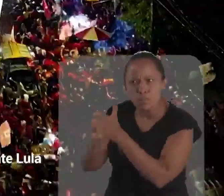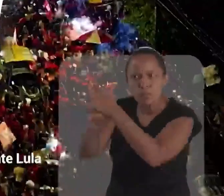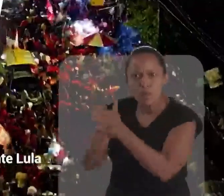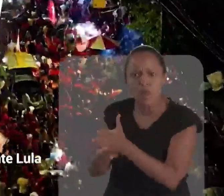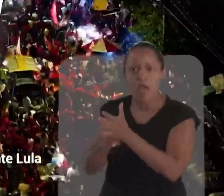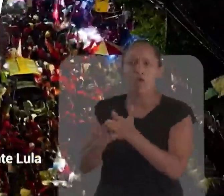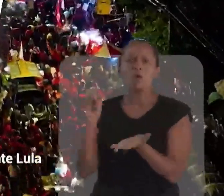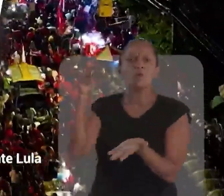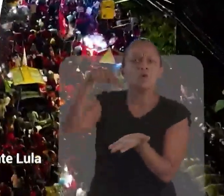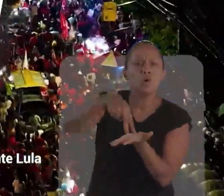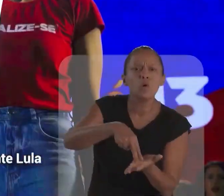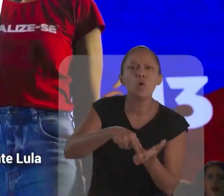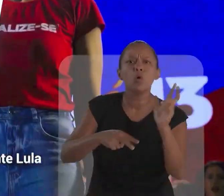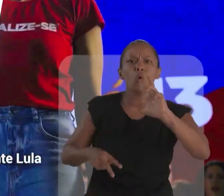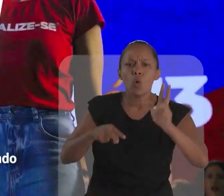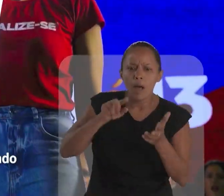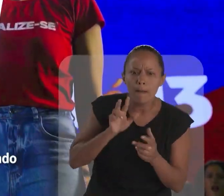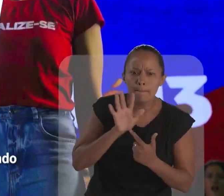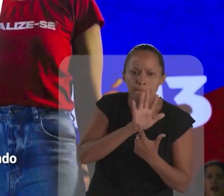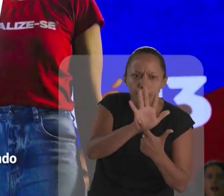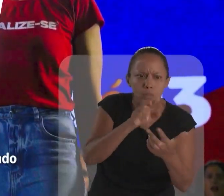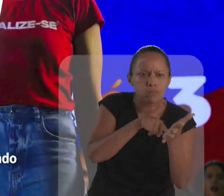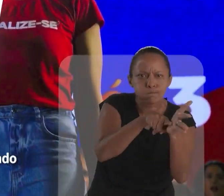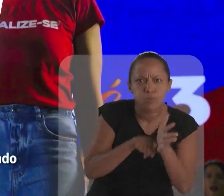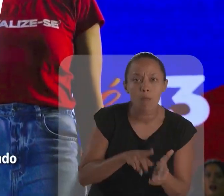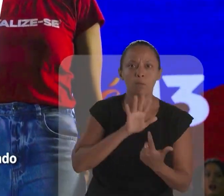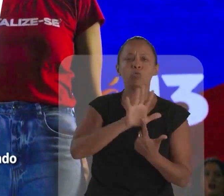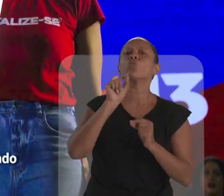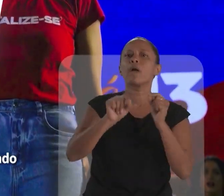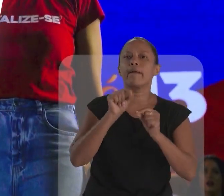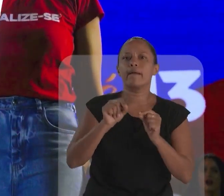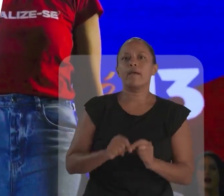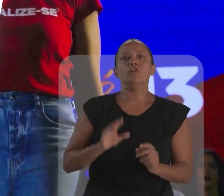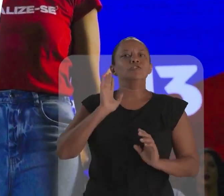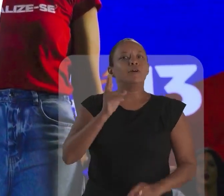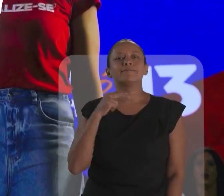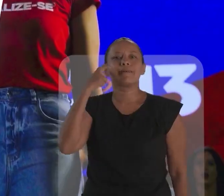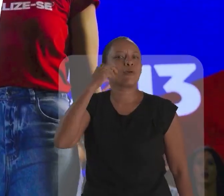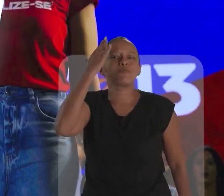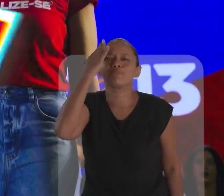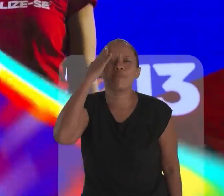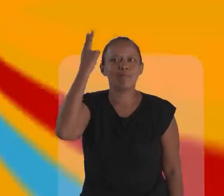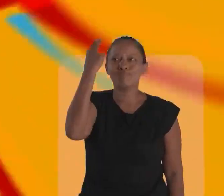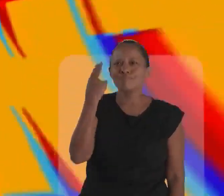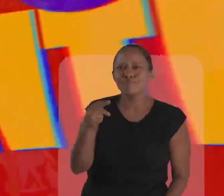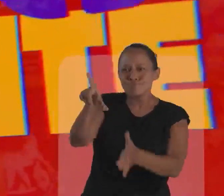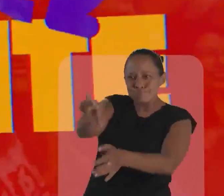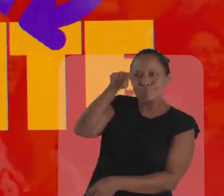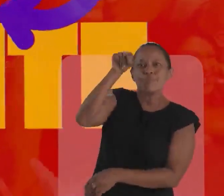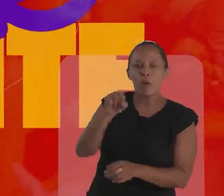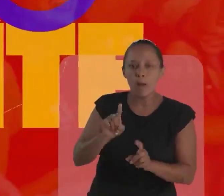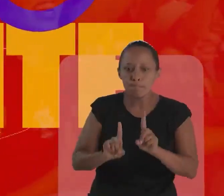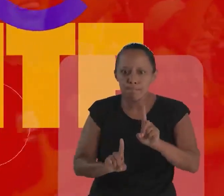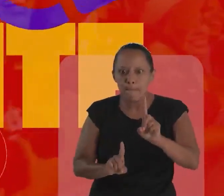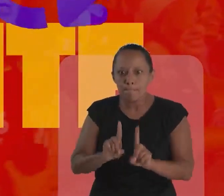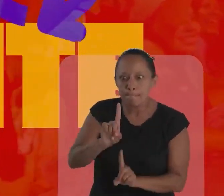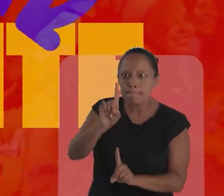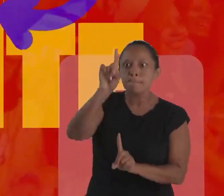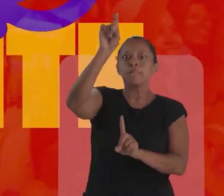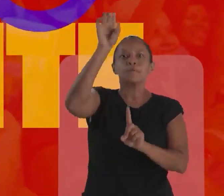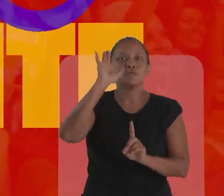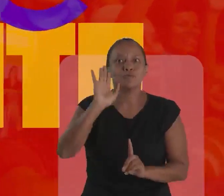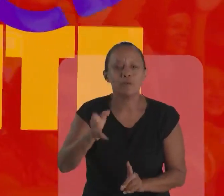pesquisas realizadas depois da vinda do presidente Lula já começam a sair e estão mostrando que Natal já sabia. É Natália na